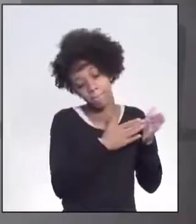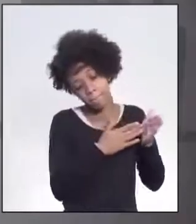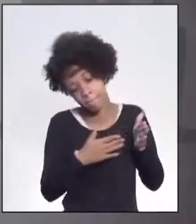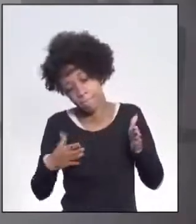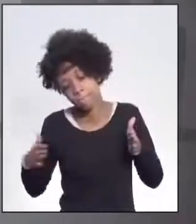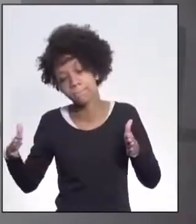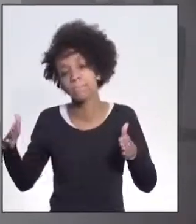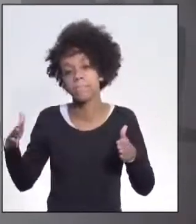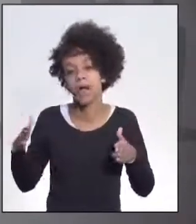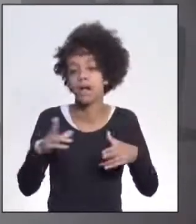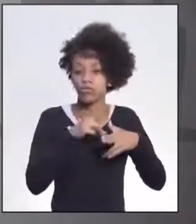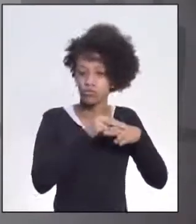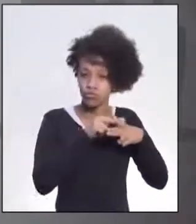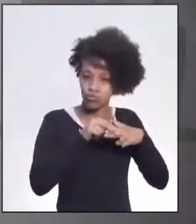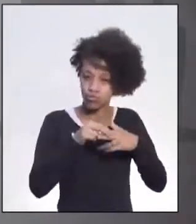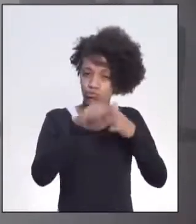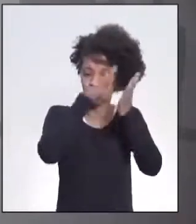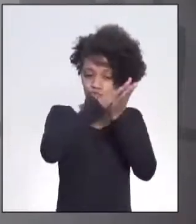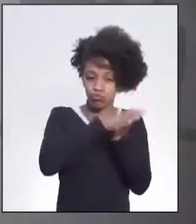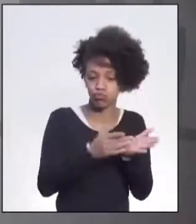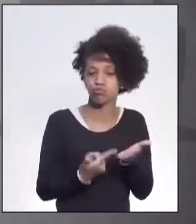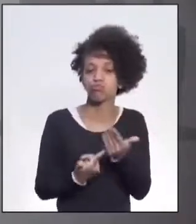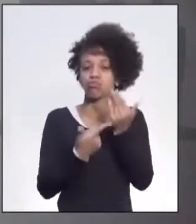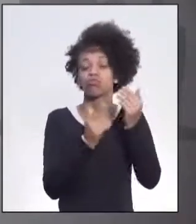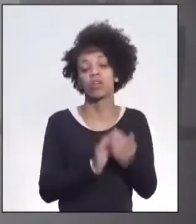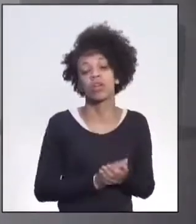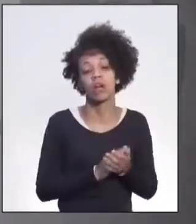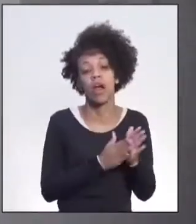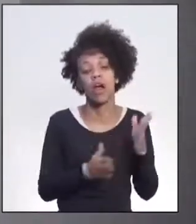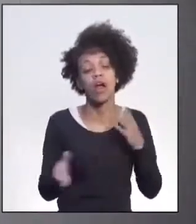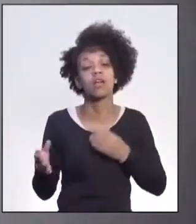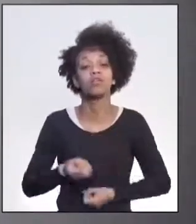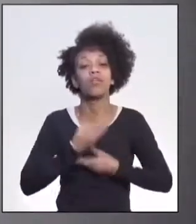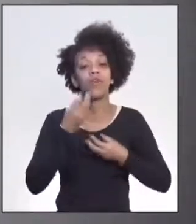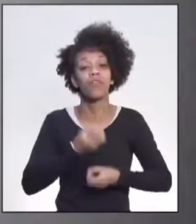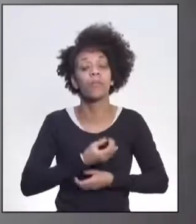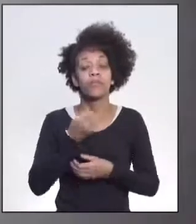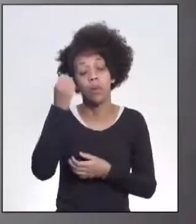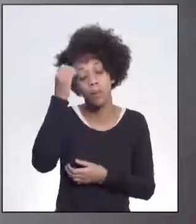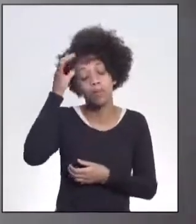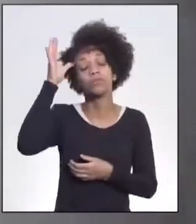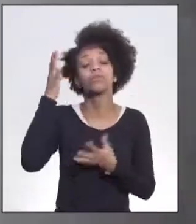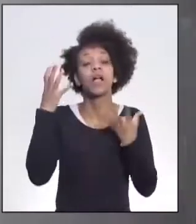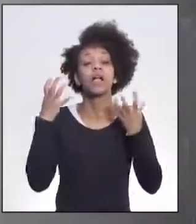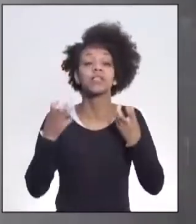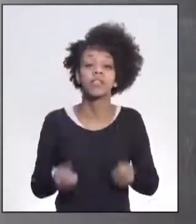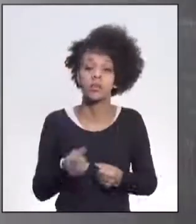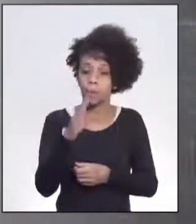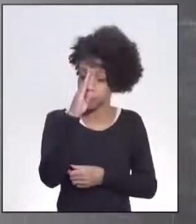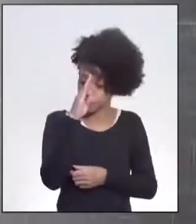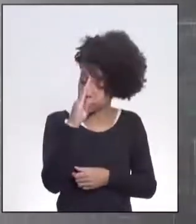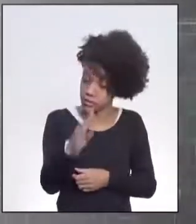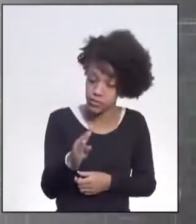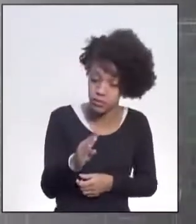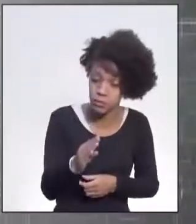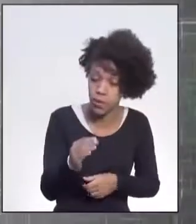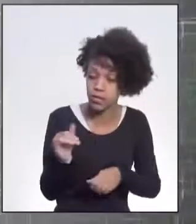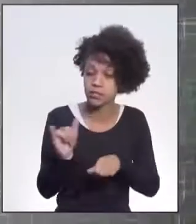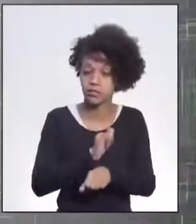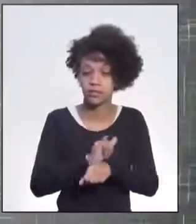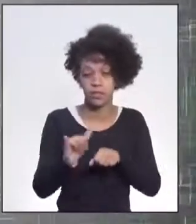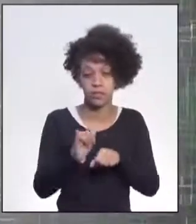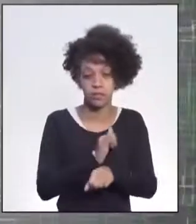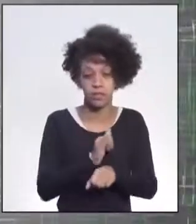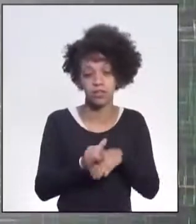tornou-se majoritariamente digital. Estamos na era da informação, em que o conhecimento é considerado um dos principais recursos estratégicos